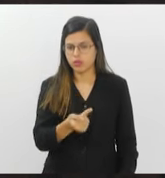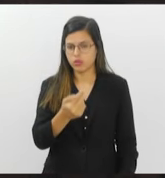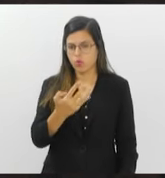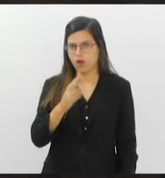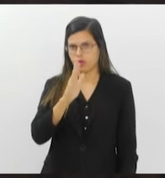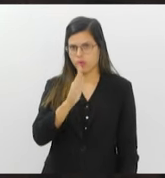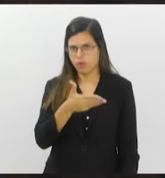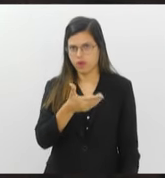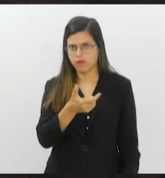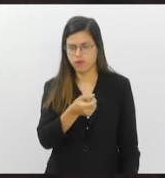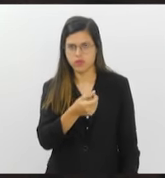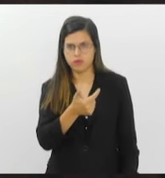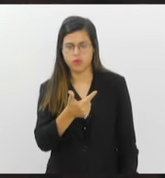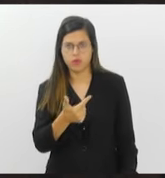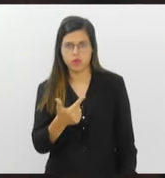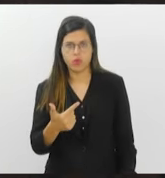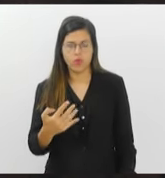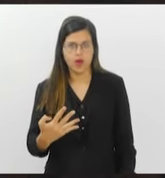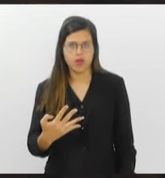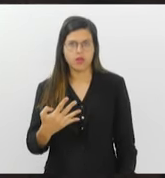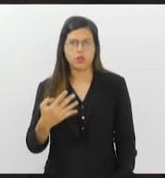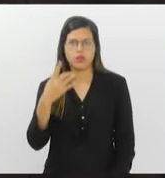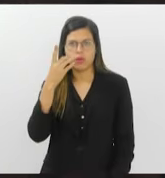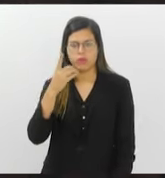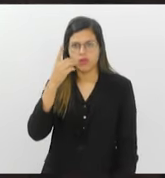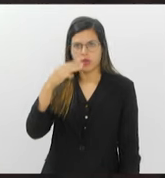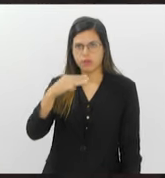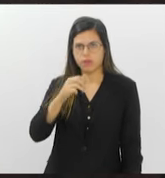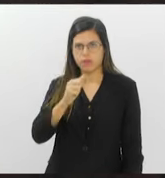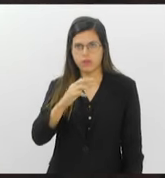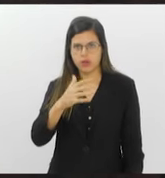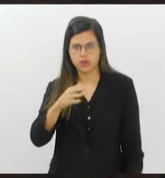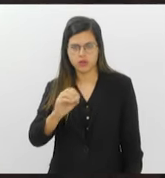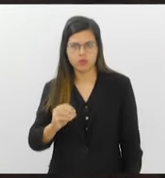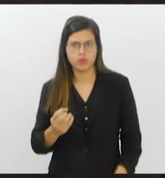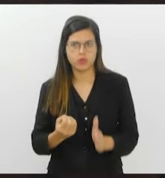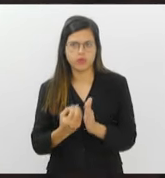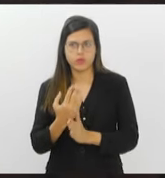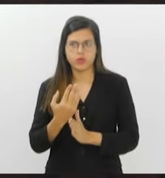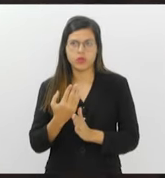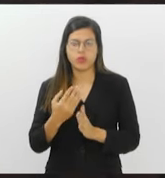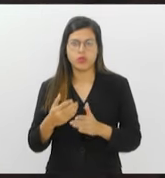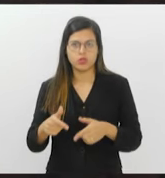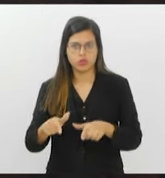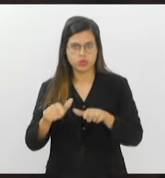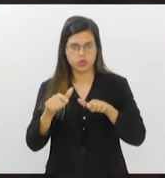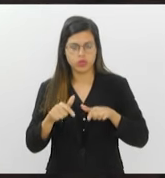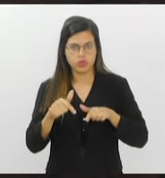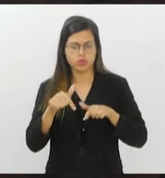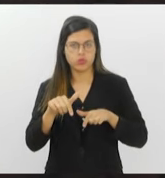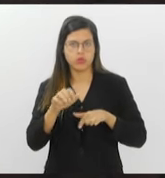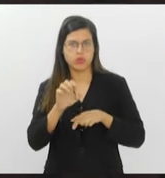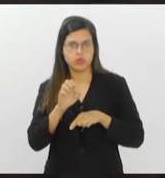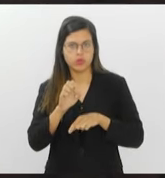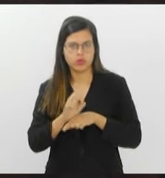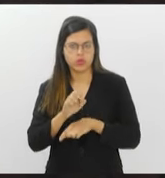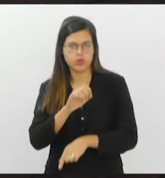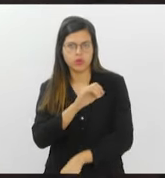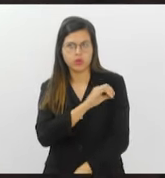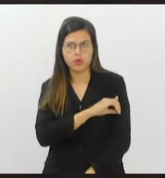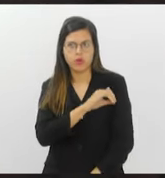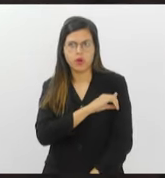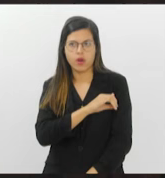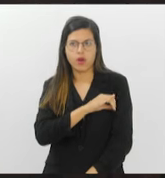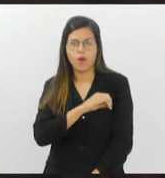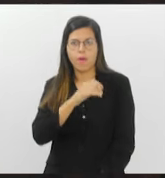674/2024, de autoria do deputado Márcio Gualberto, que concede título de benemérito do Estado do Rio de Janeiro ao